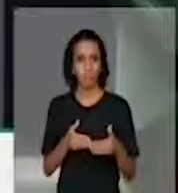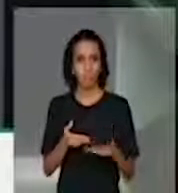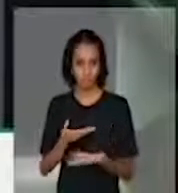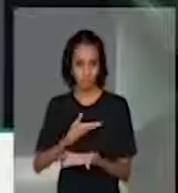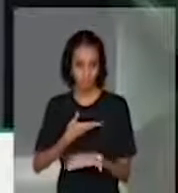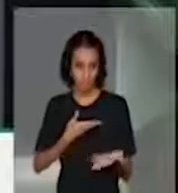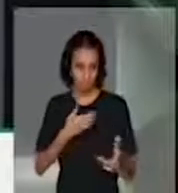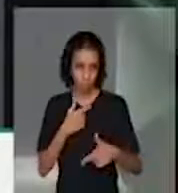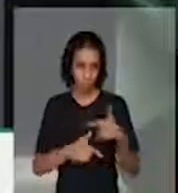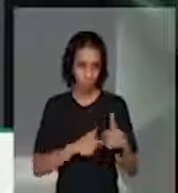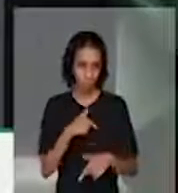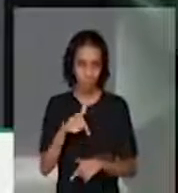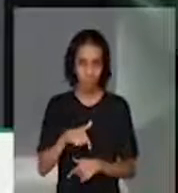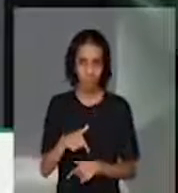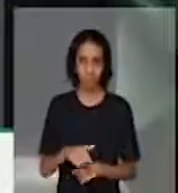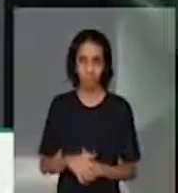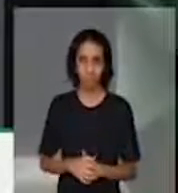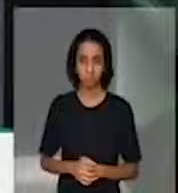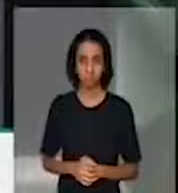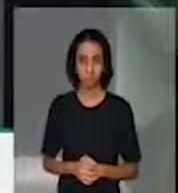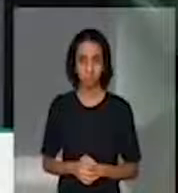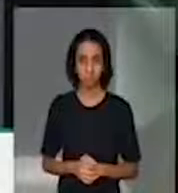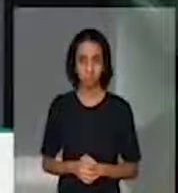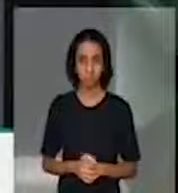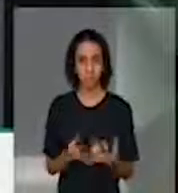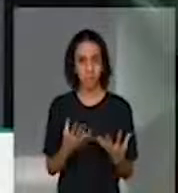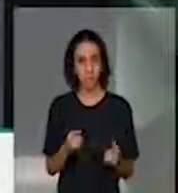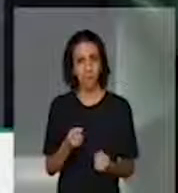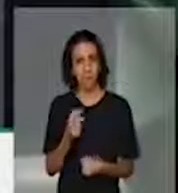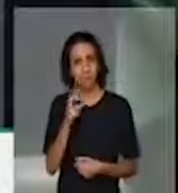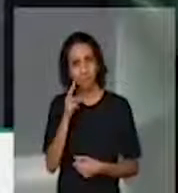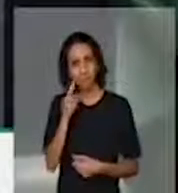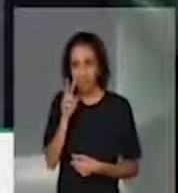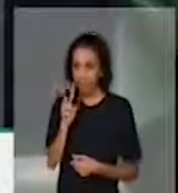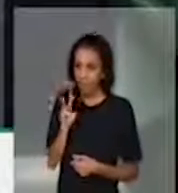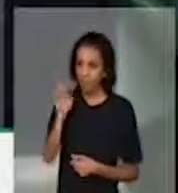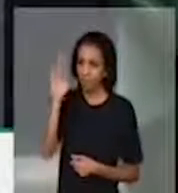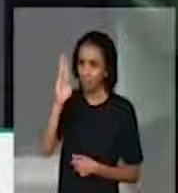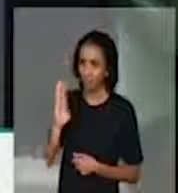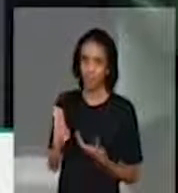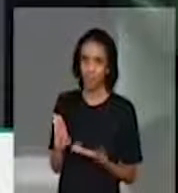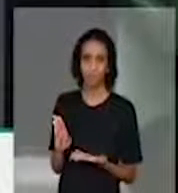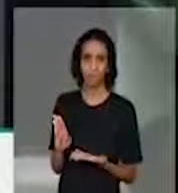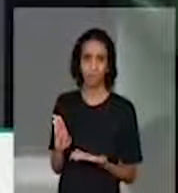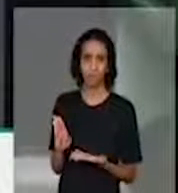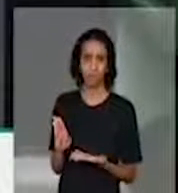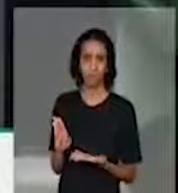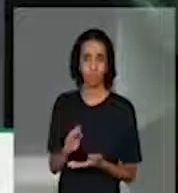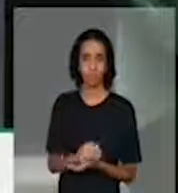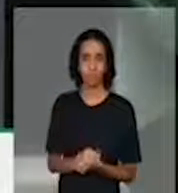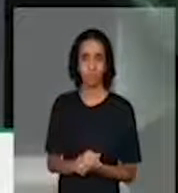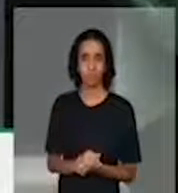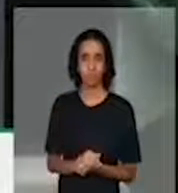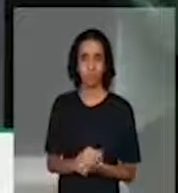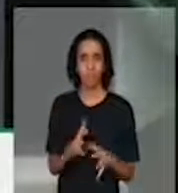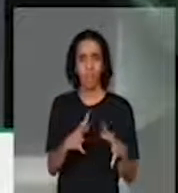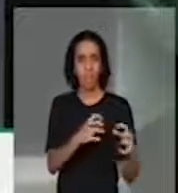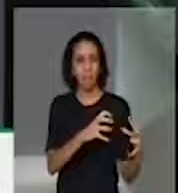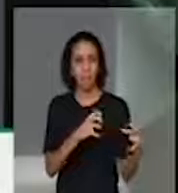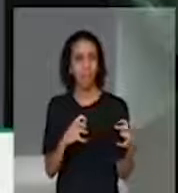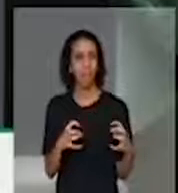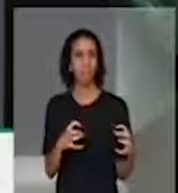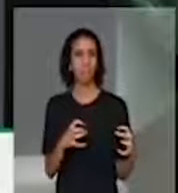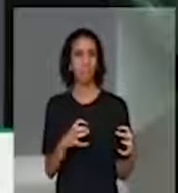colegas de trabalho. Vamos olhar um pouco o nosso país, vamos esquecer um pouco as